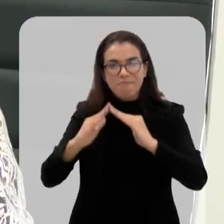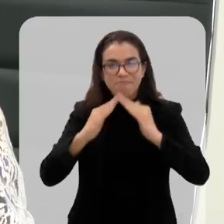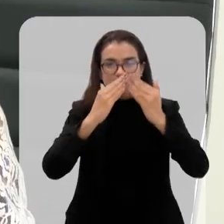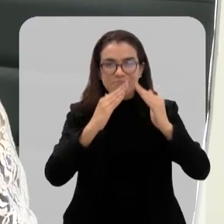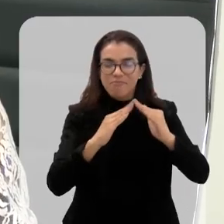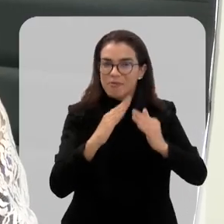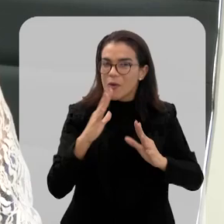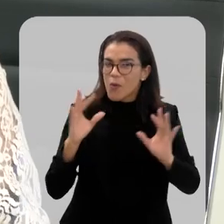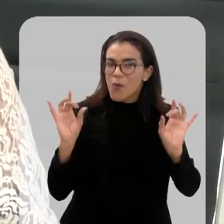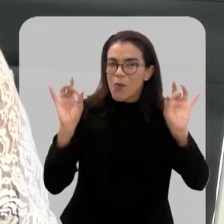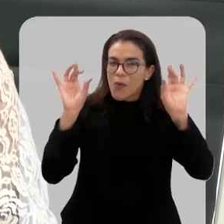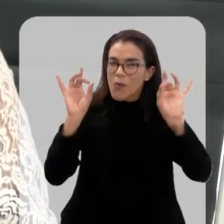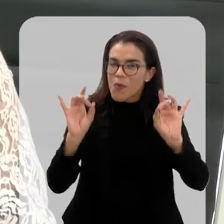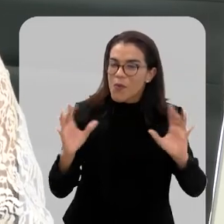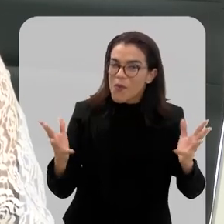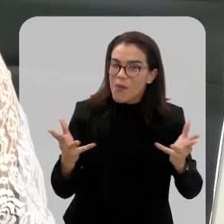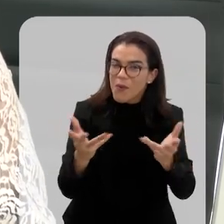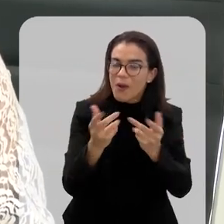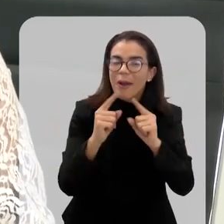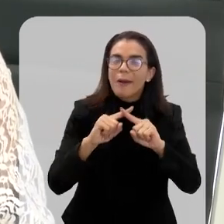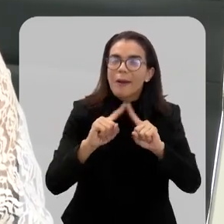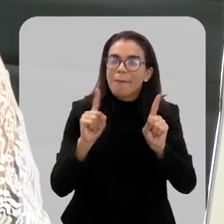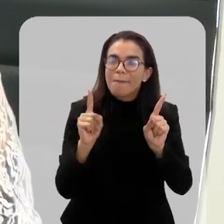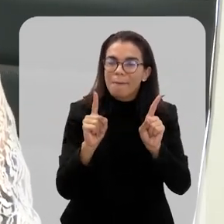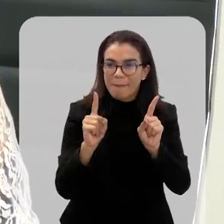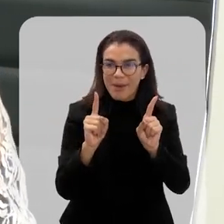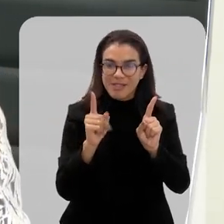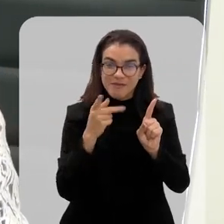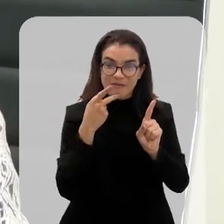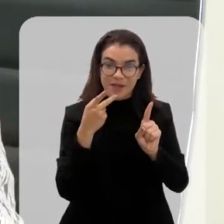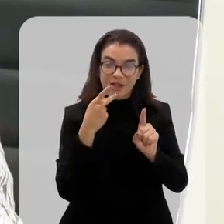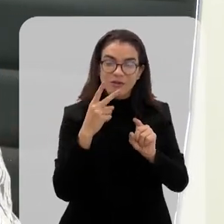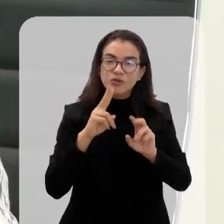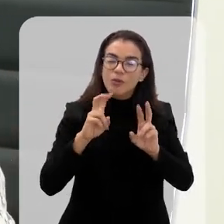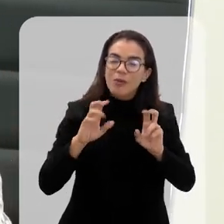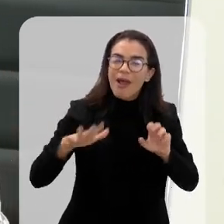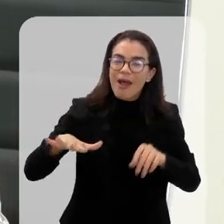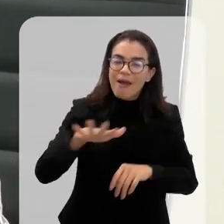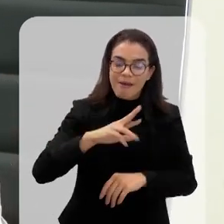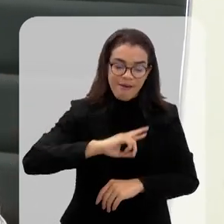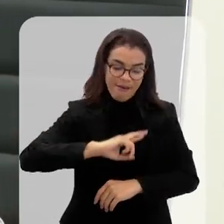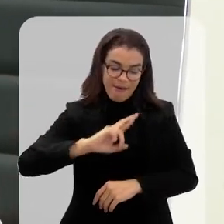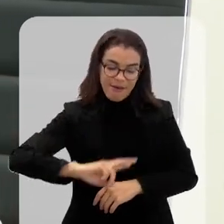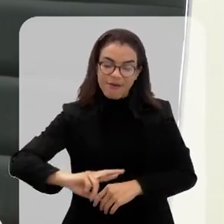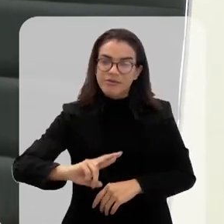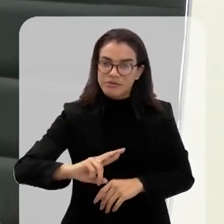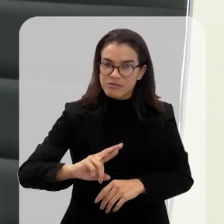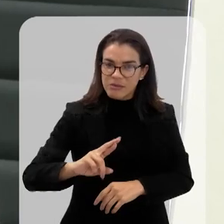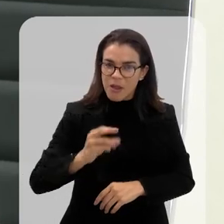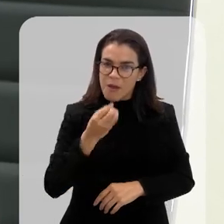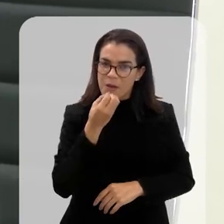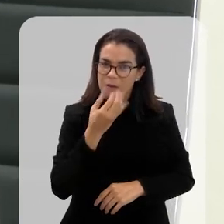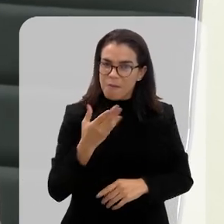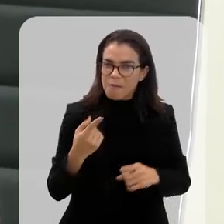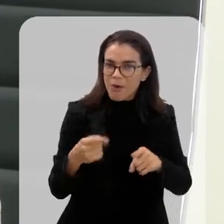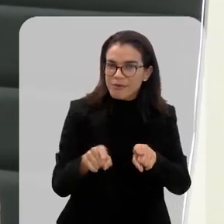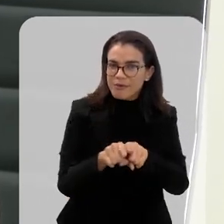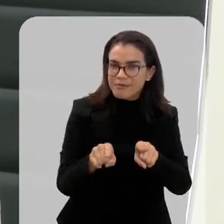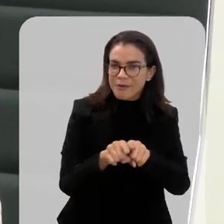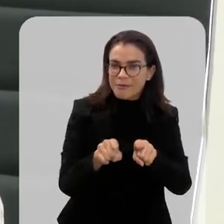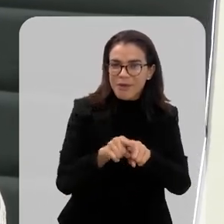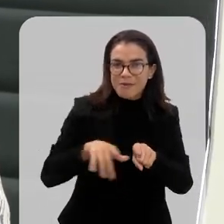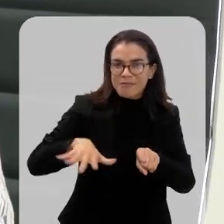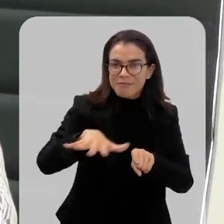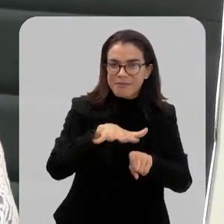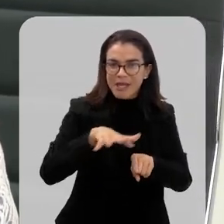muito brilhante. Mas, puxando para o nosso mote religioso, será que não era interessante trazer isso para as